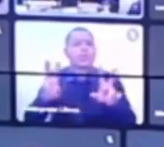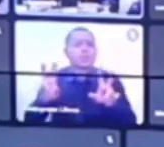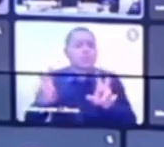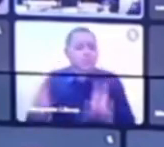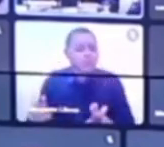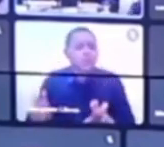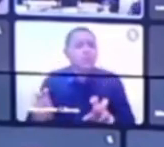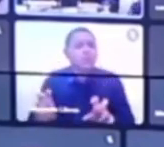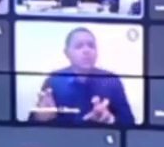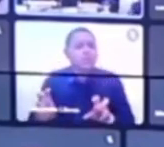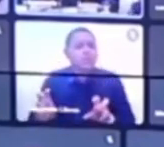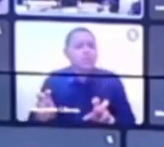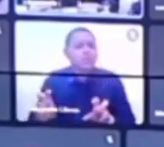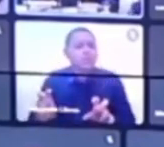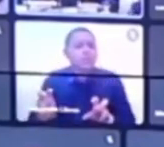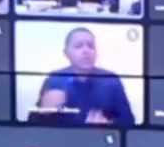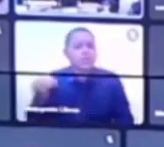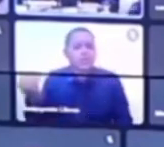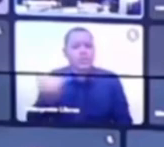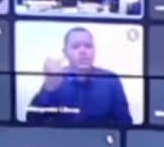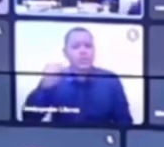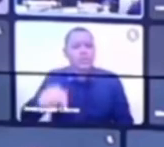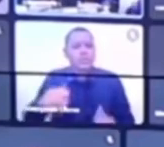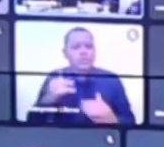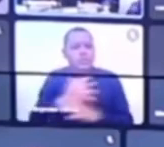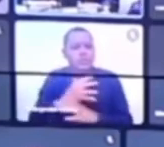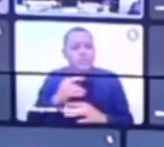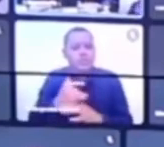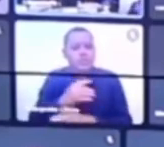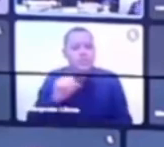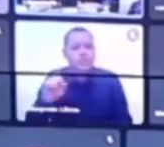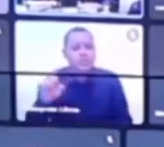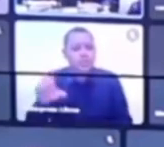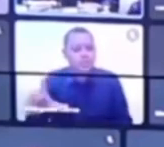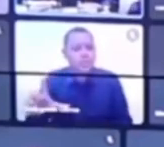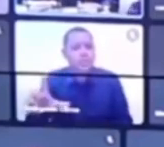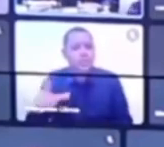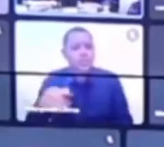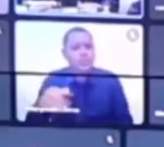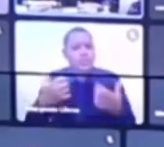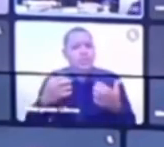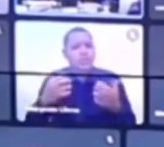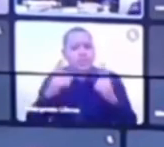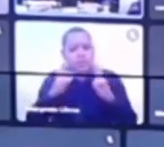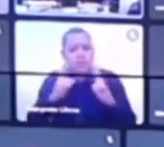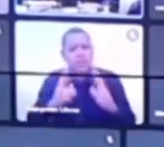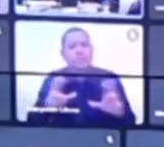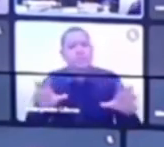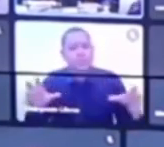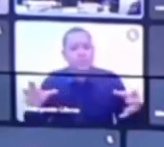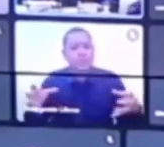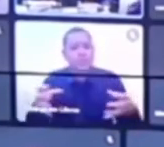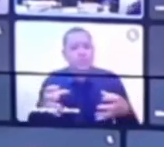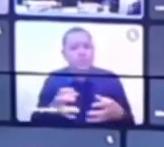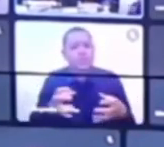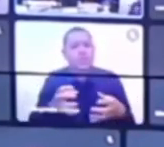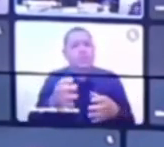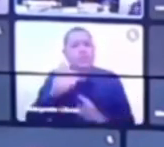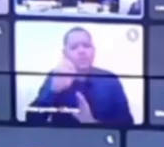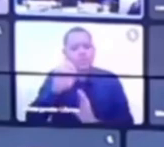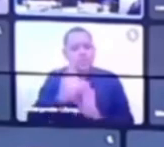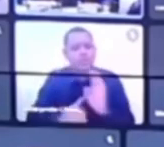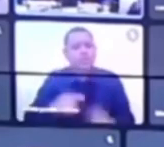temas de extrema importância para a cidade de São Luís. Então, eu gostaria um pouco de respeito à classe dos bacharéis em direito,